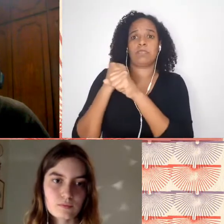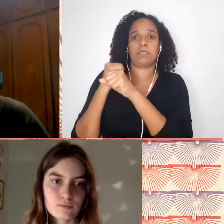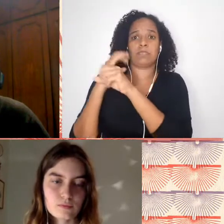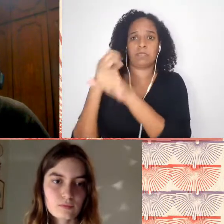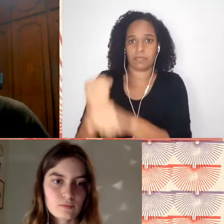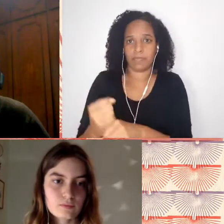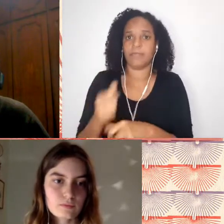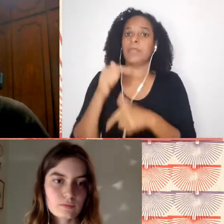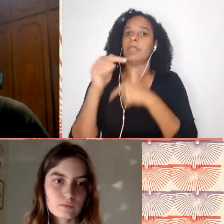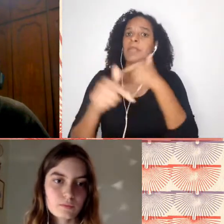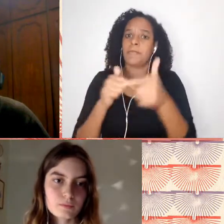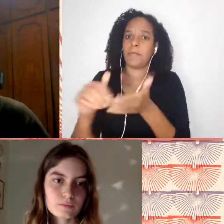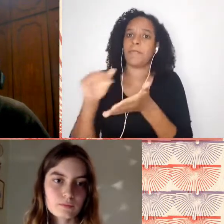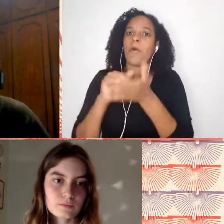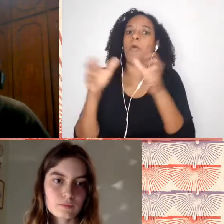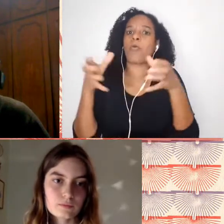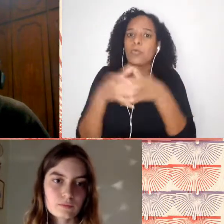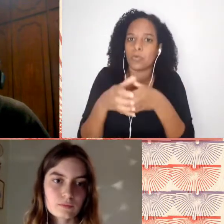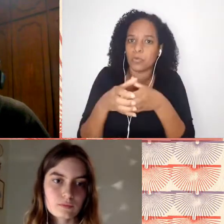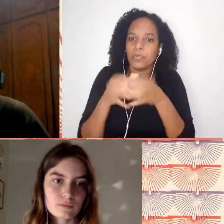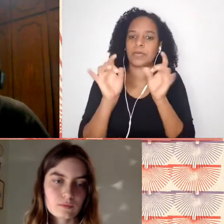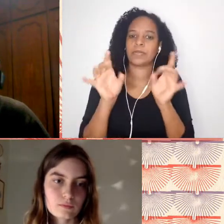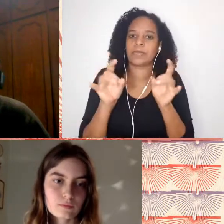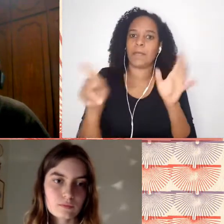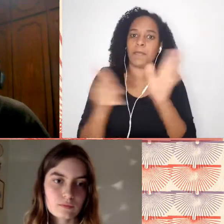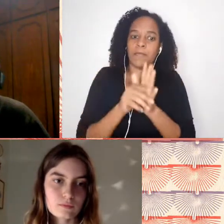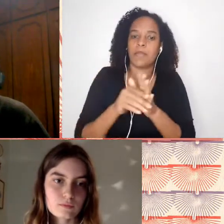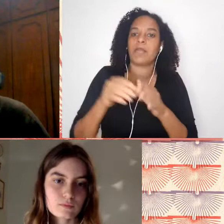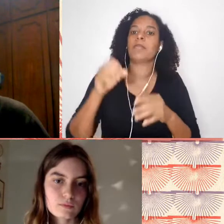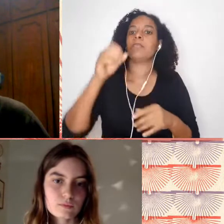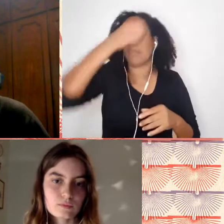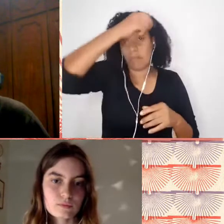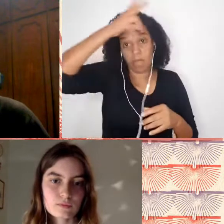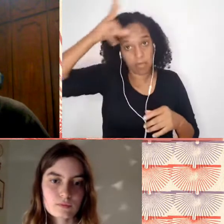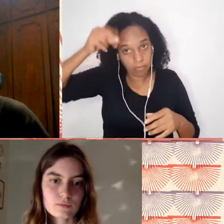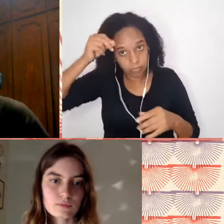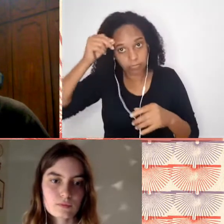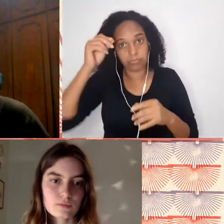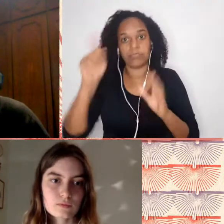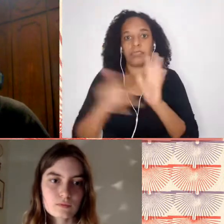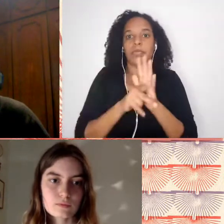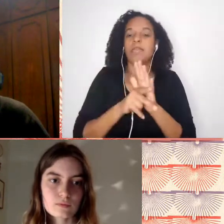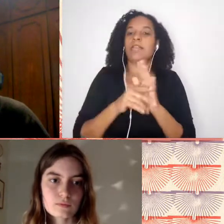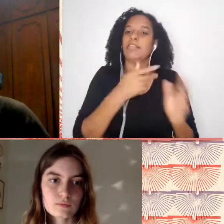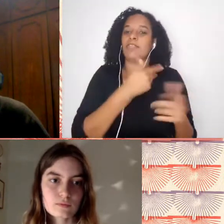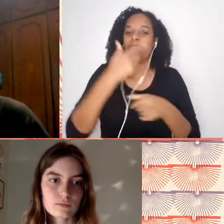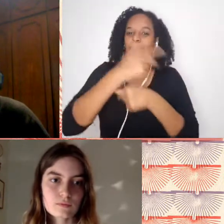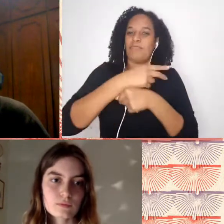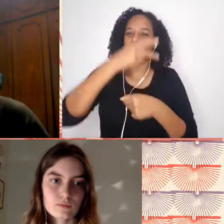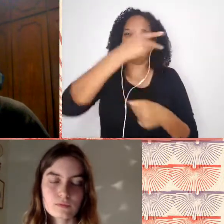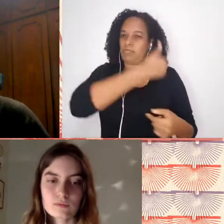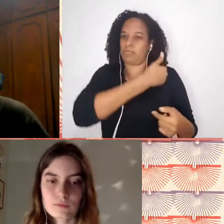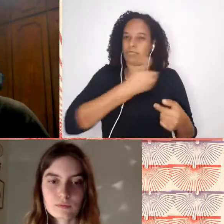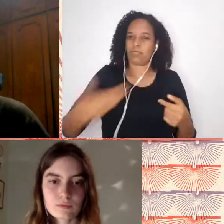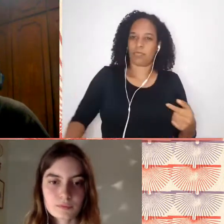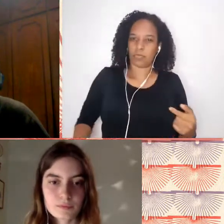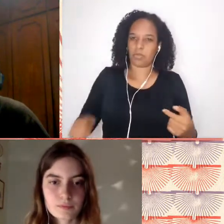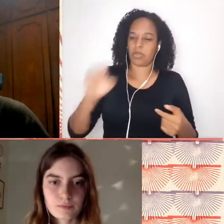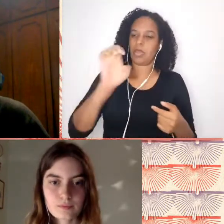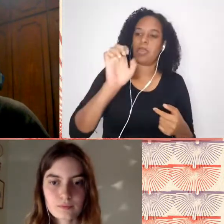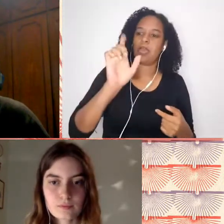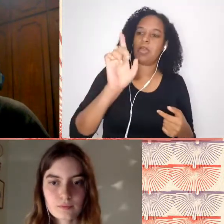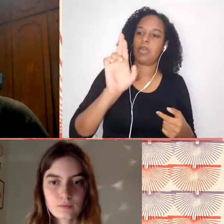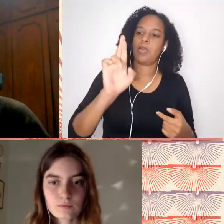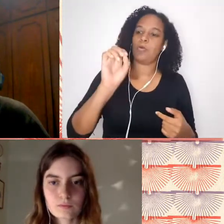da equipe técnica na rede municipal de ensino, na gestão Luiz Erundina, na implantação do projeto